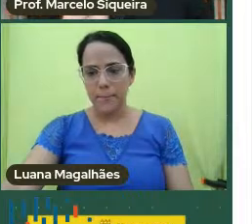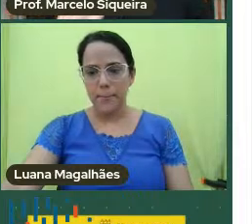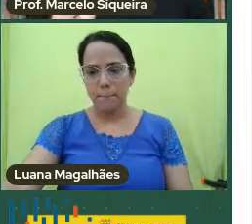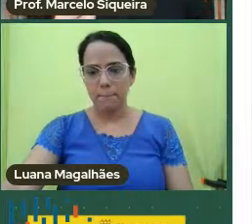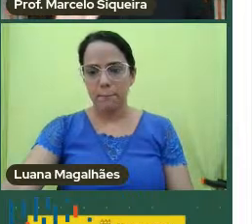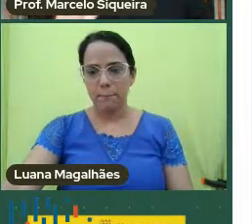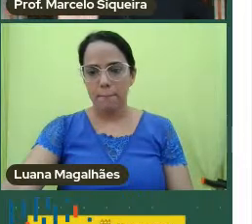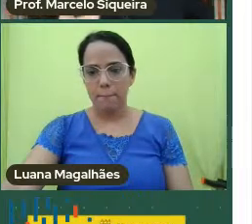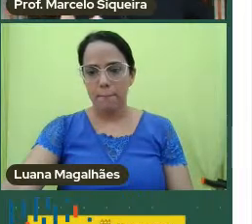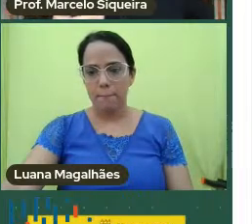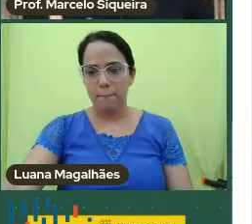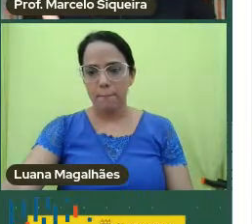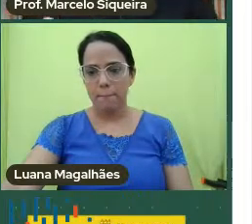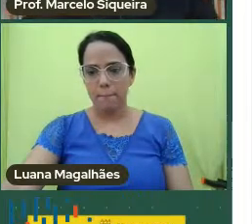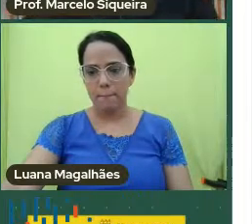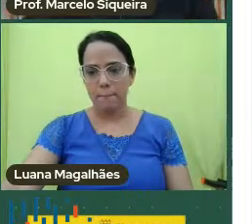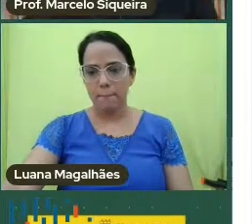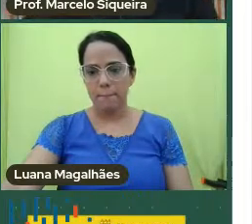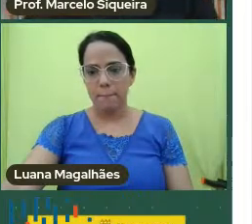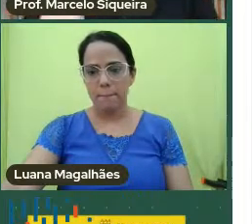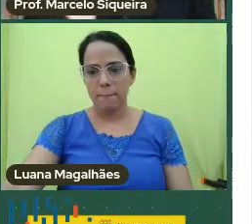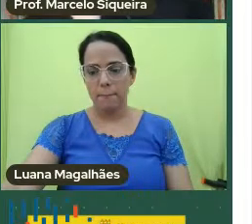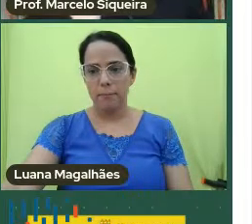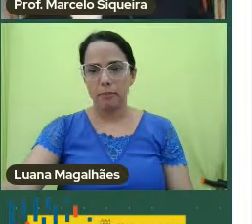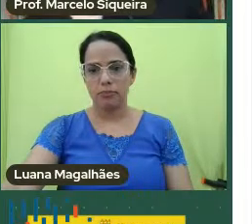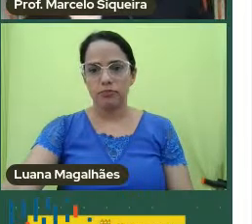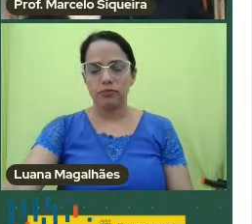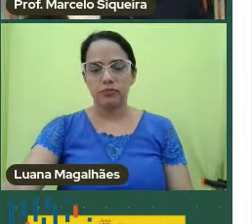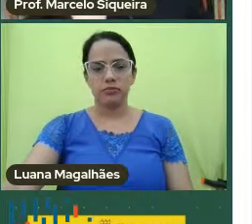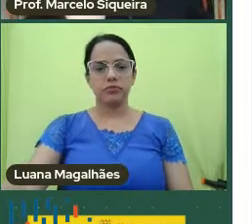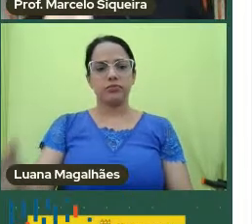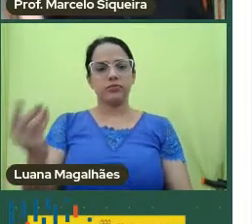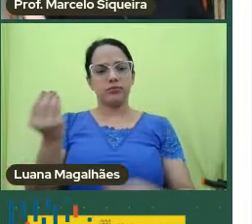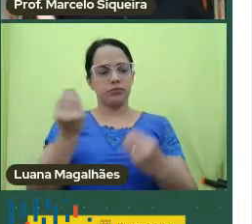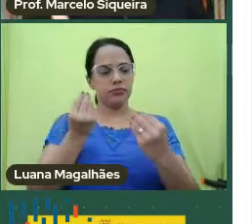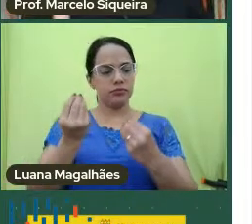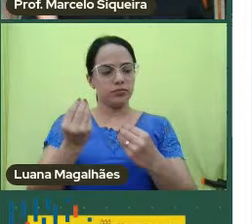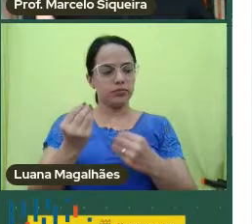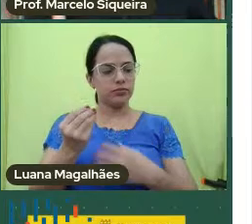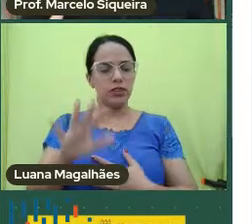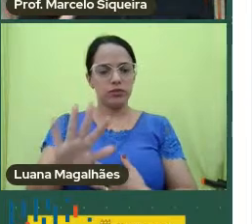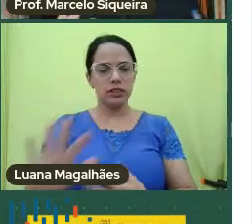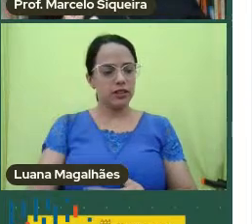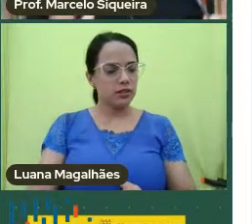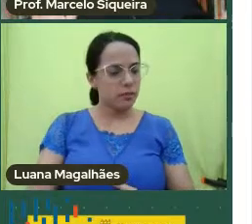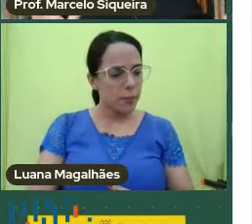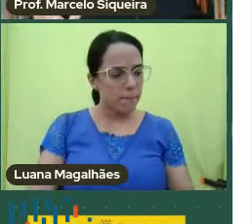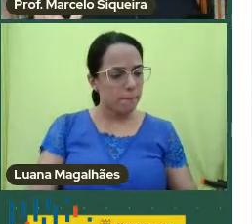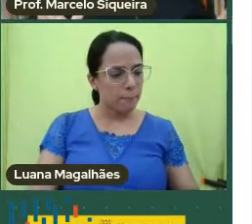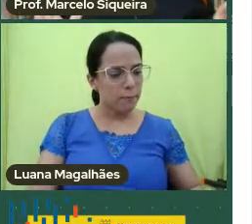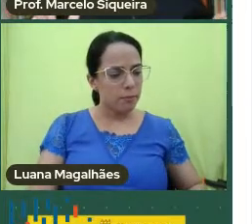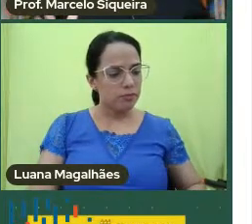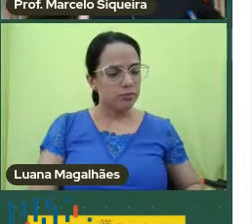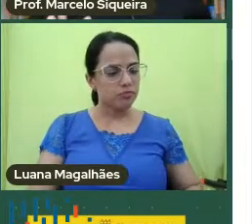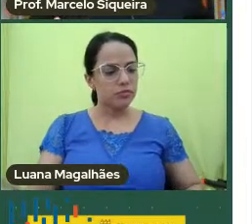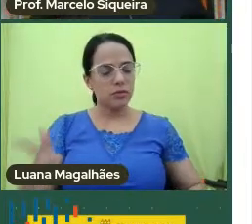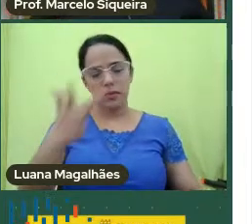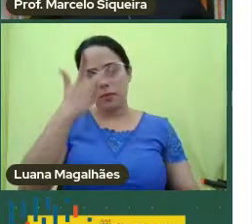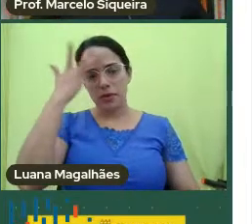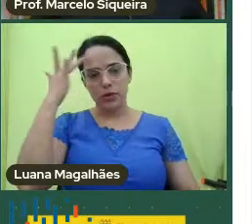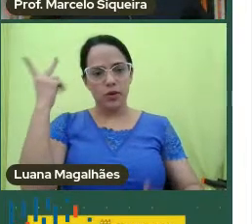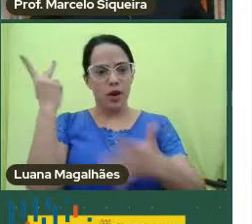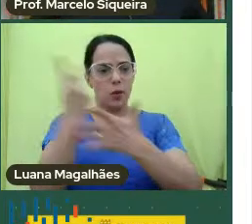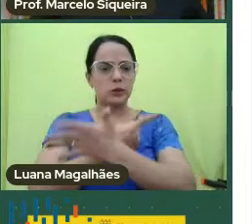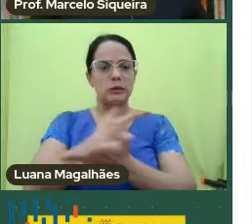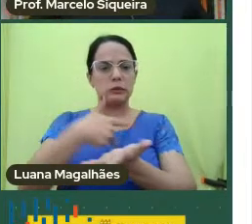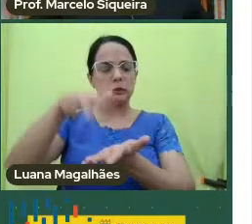como é que o repórter estava tão perto para tirar foto? Por que ele não foi alvejado? Será que a pessoa não caiu, né, não